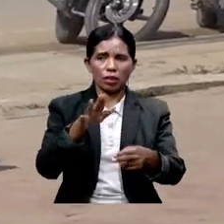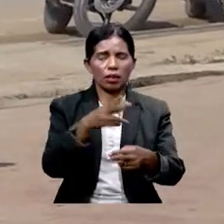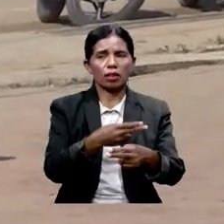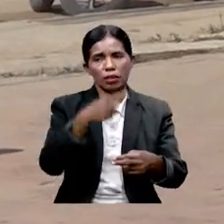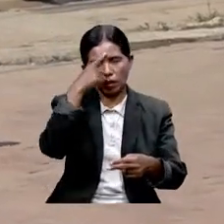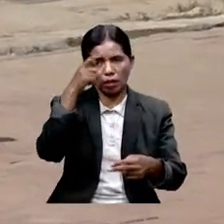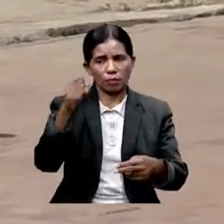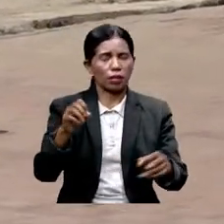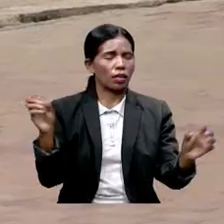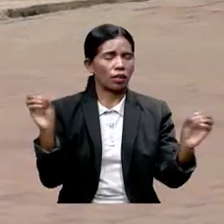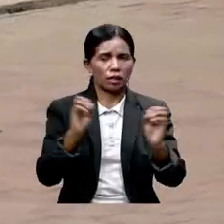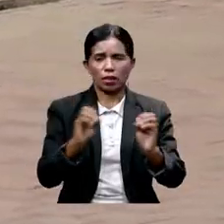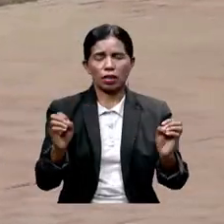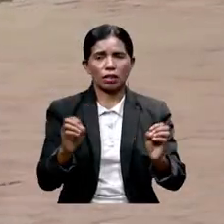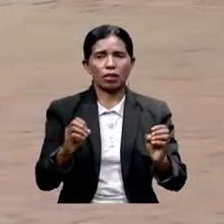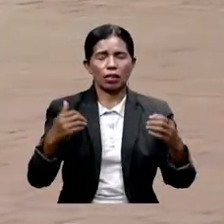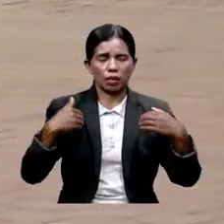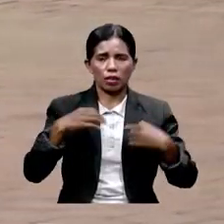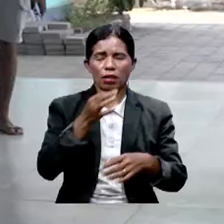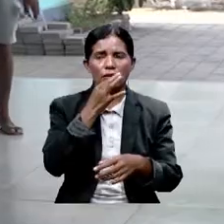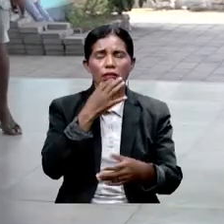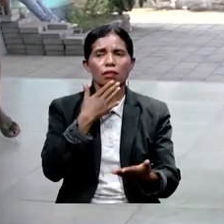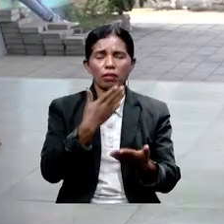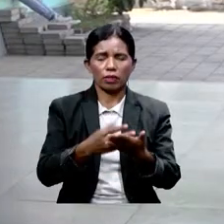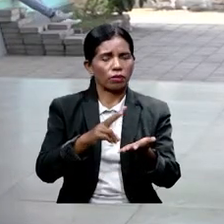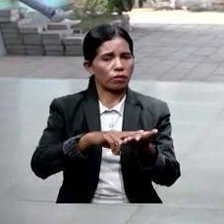tambah menus energia proteina,